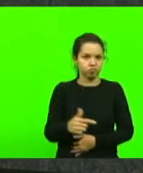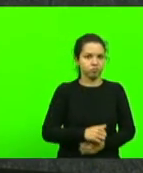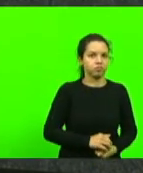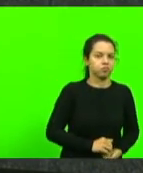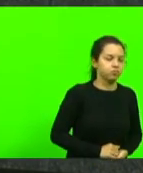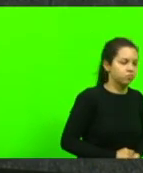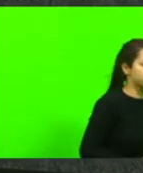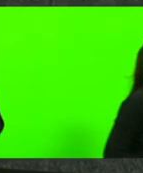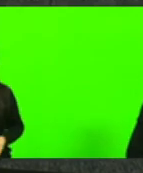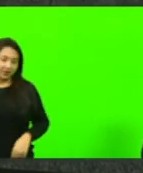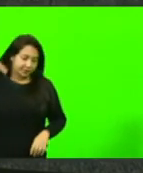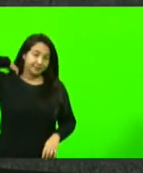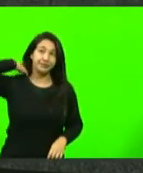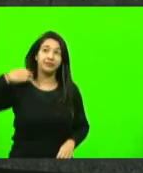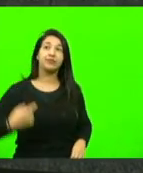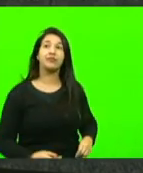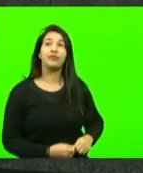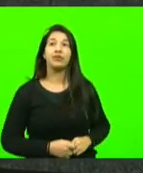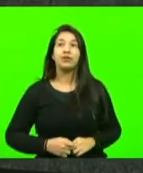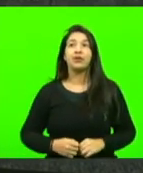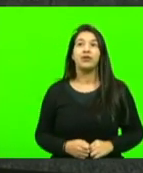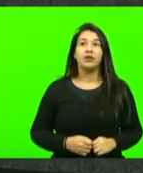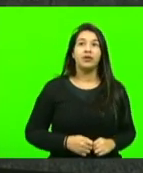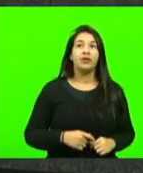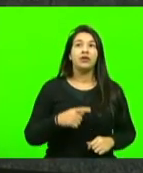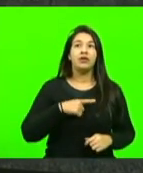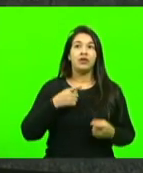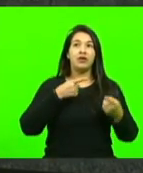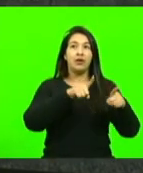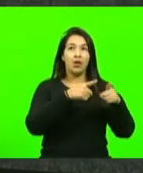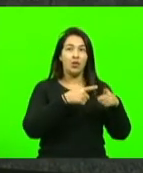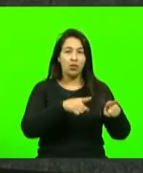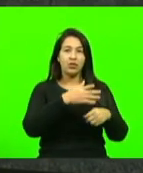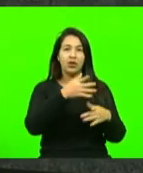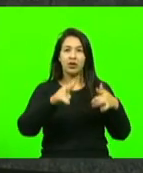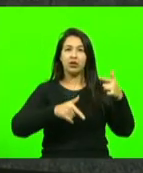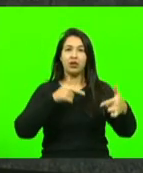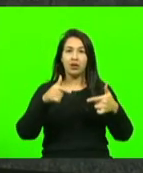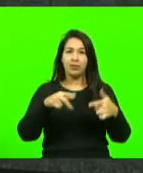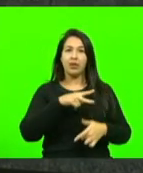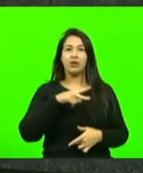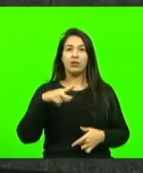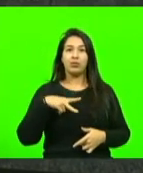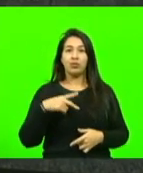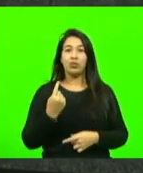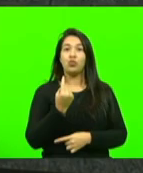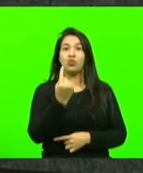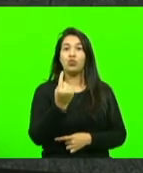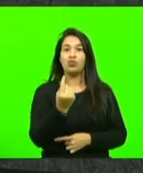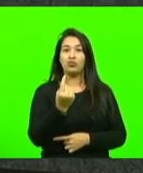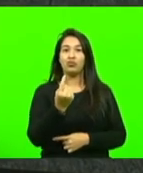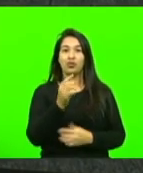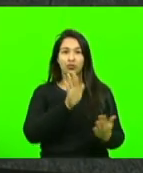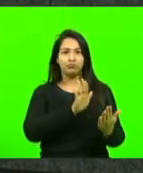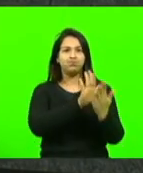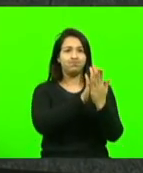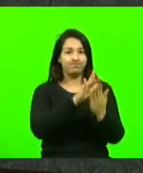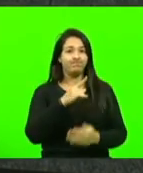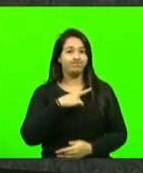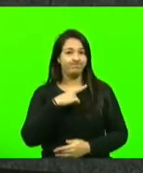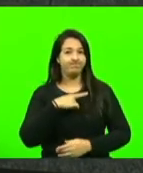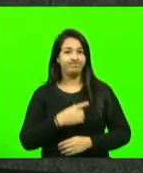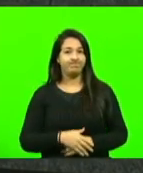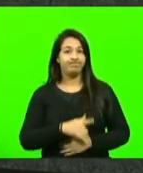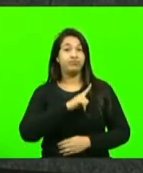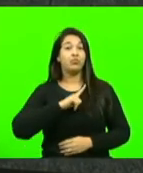um ataque Claro aos servidores curto que somos únicos que encaram ainda de frente né e o